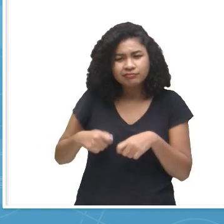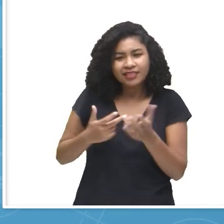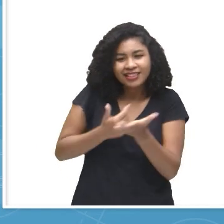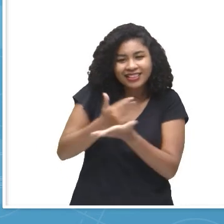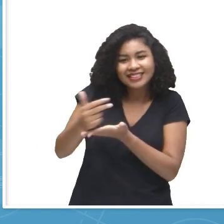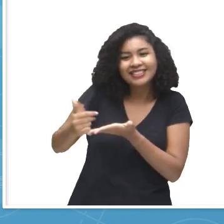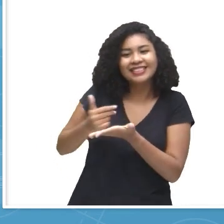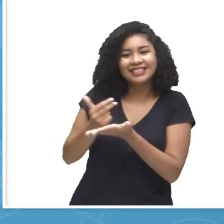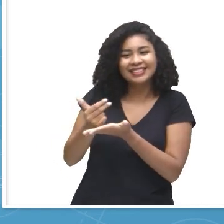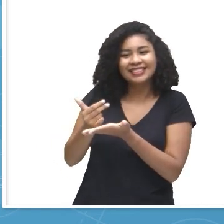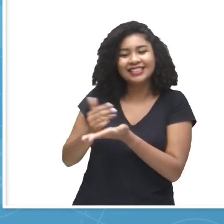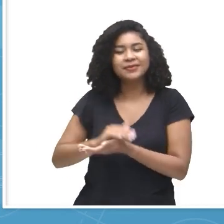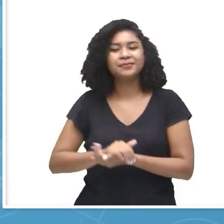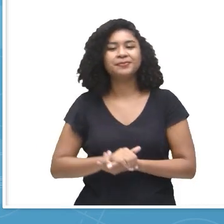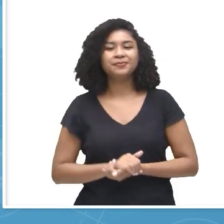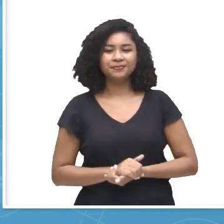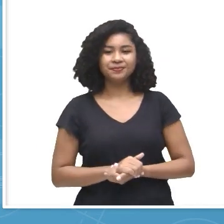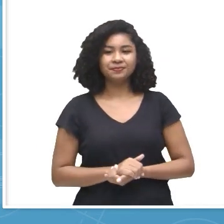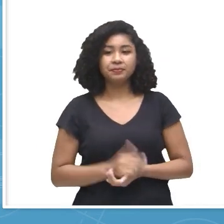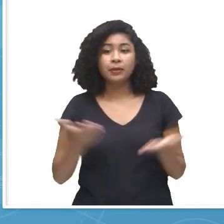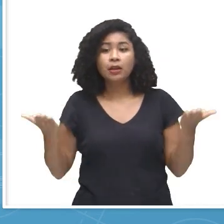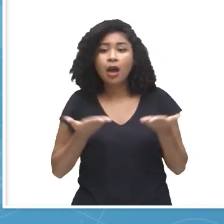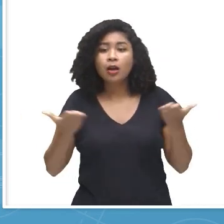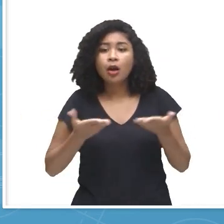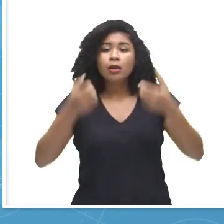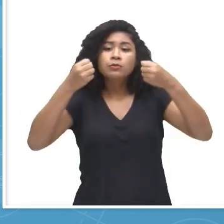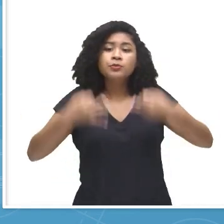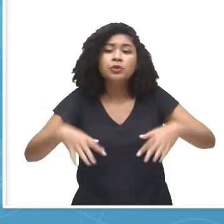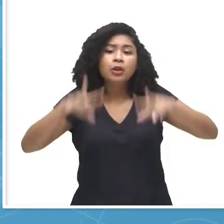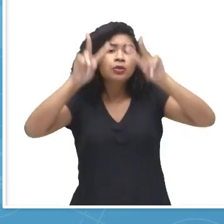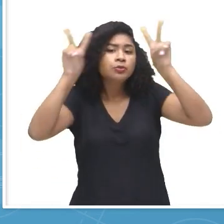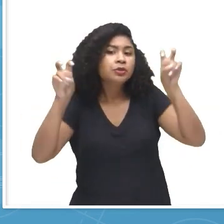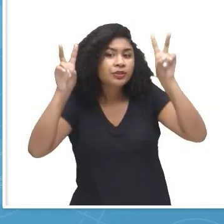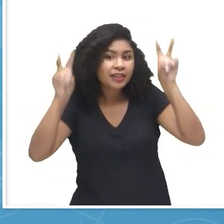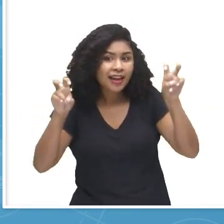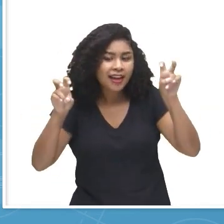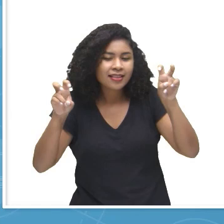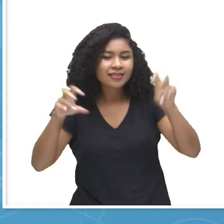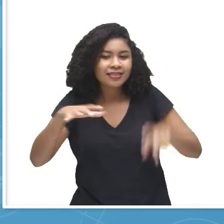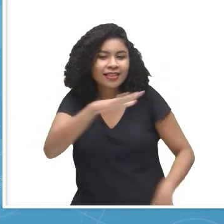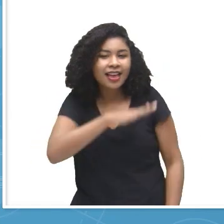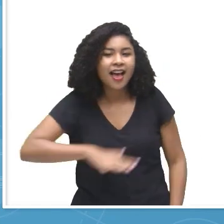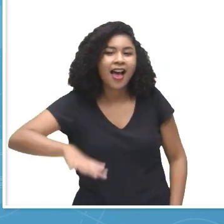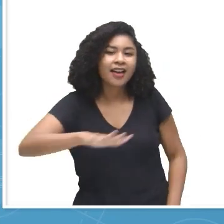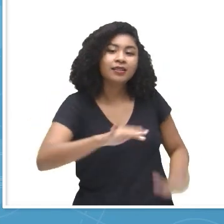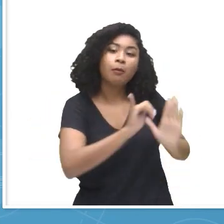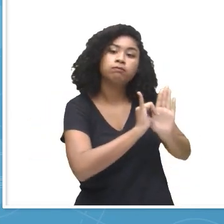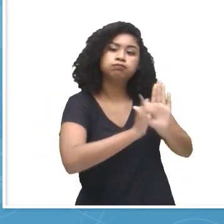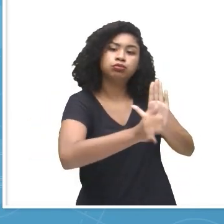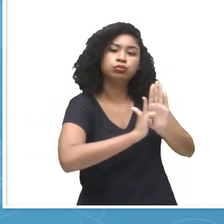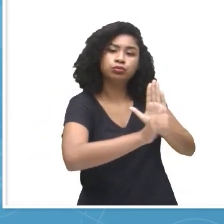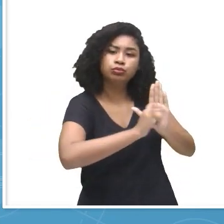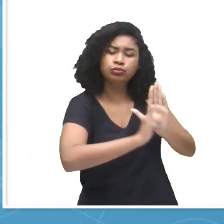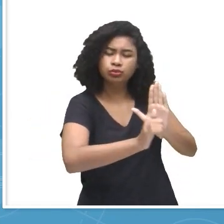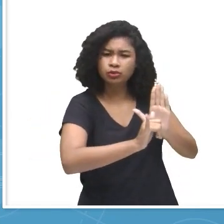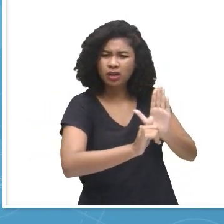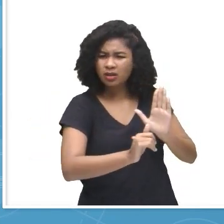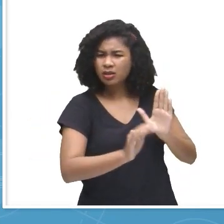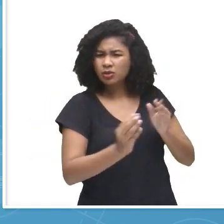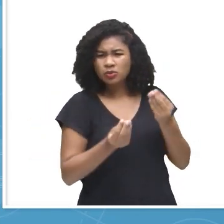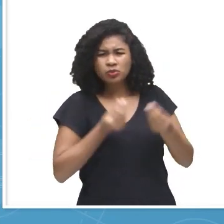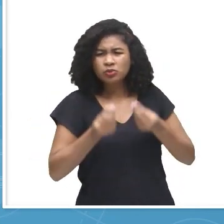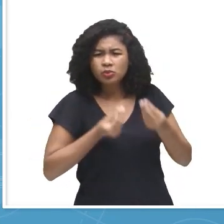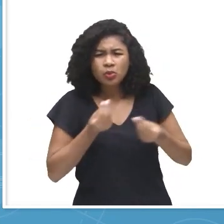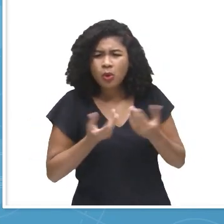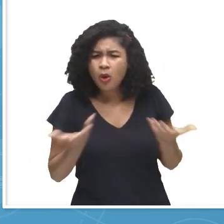desenho. E a gente vai falar agora sobre o desenho na publicidade. Como é que acontece, né? Como é que é a utilização